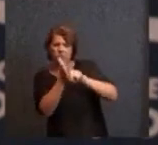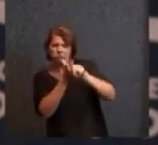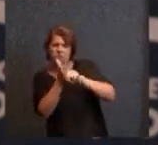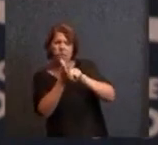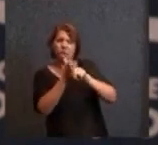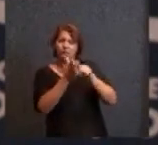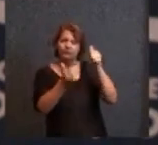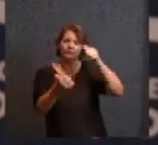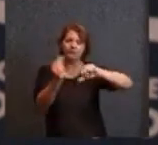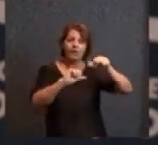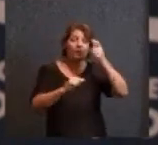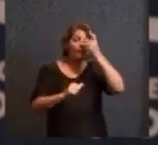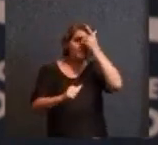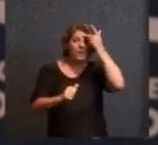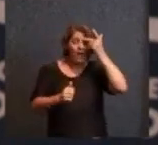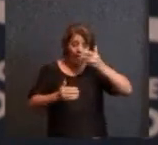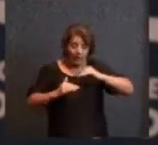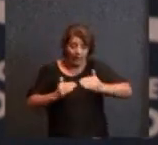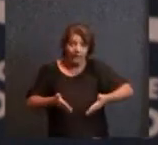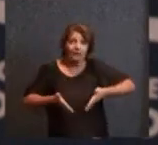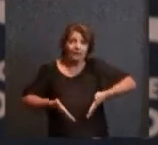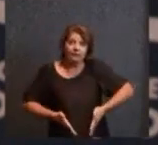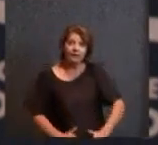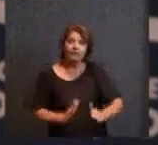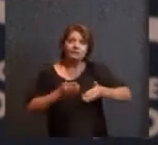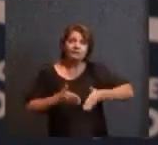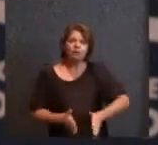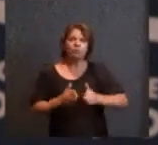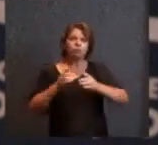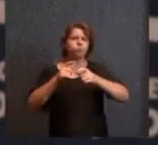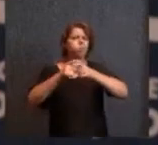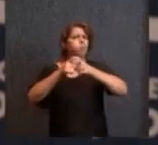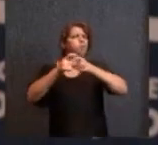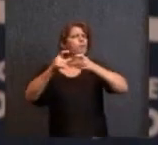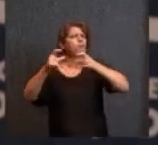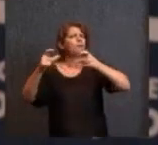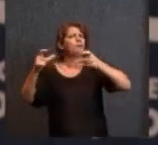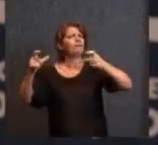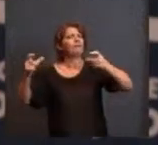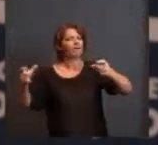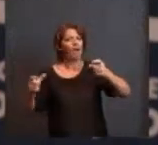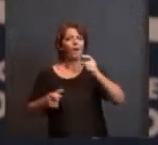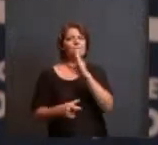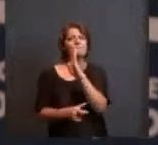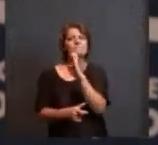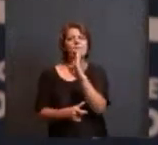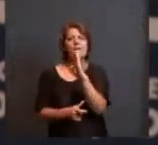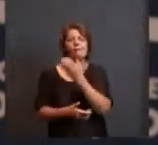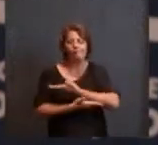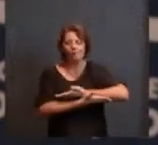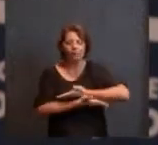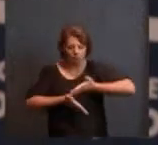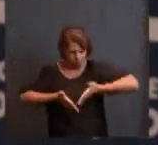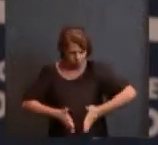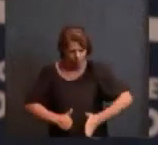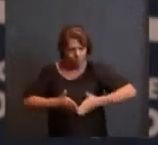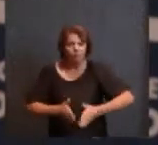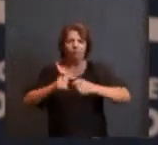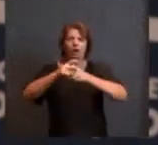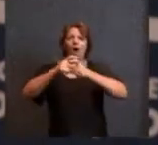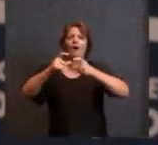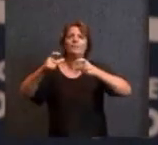crianças nas séries iniciais foi muito maior do que nós podíamos prever.